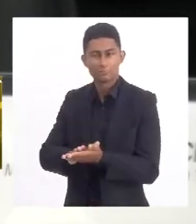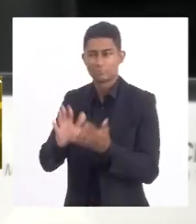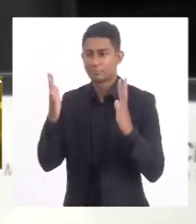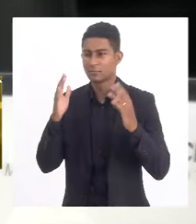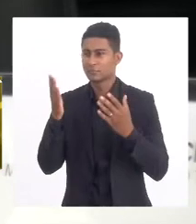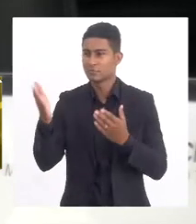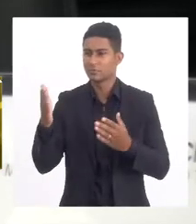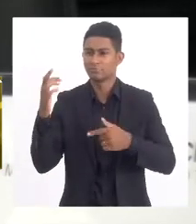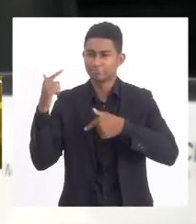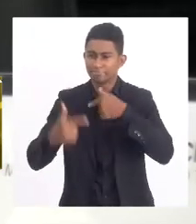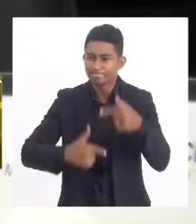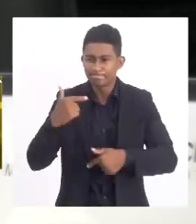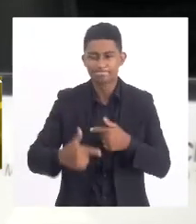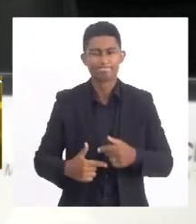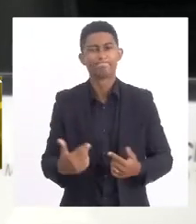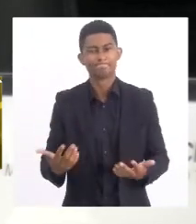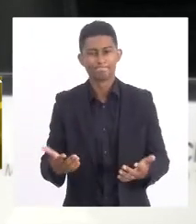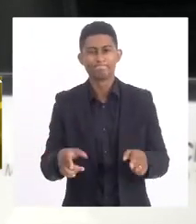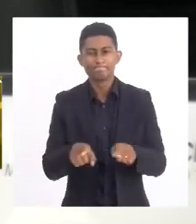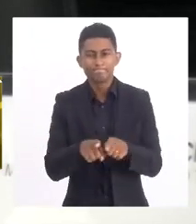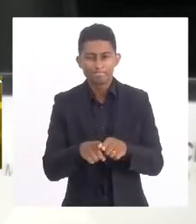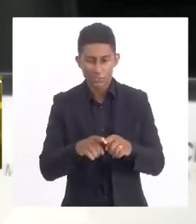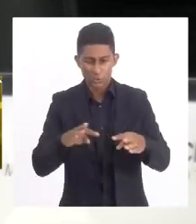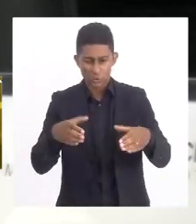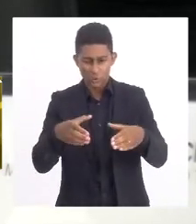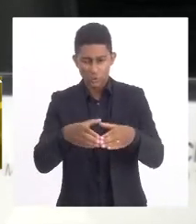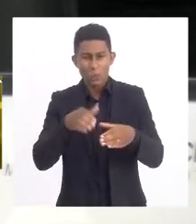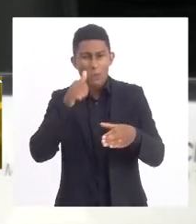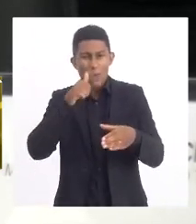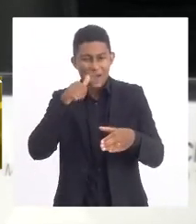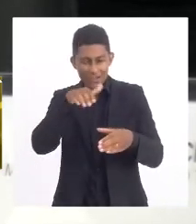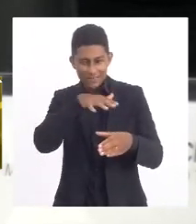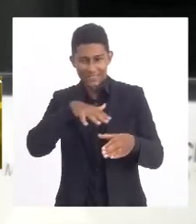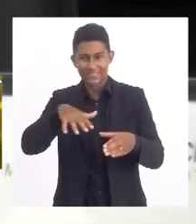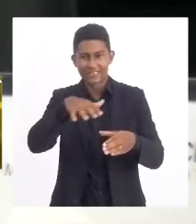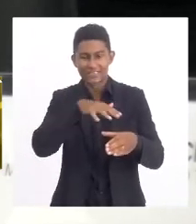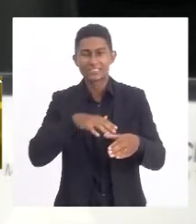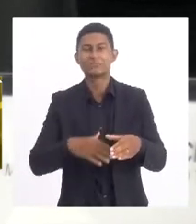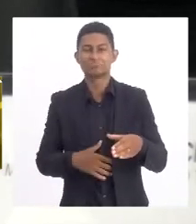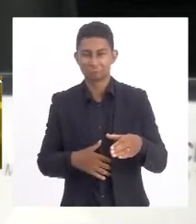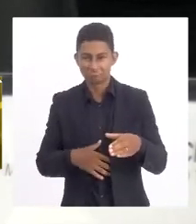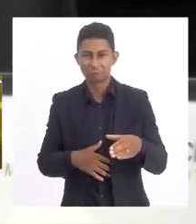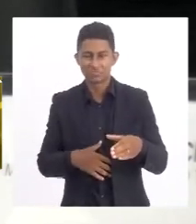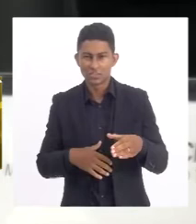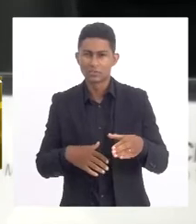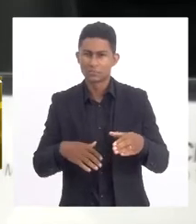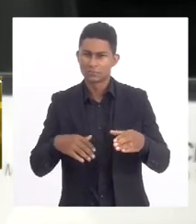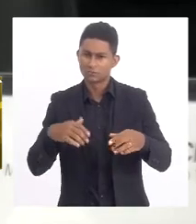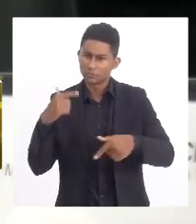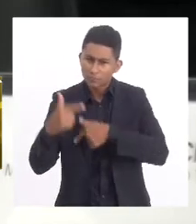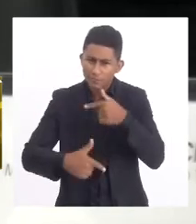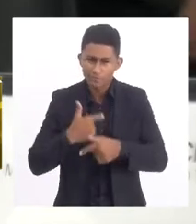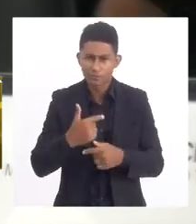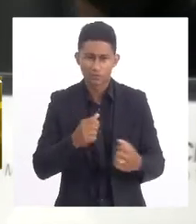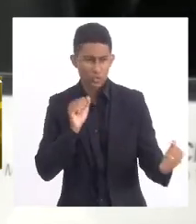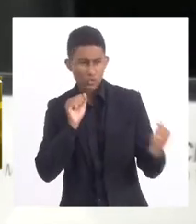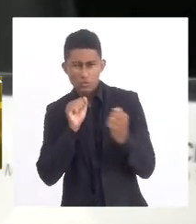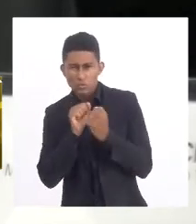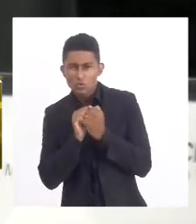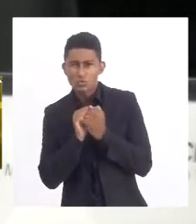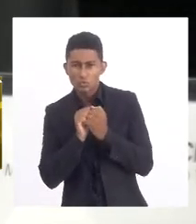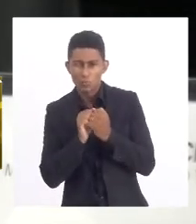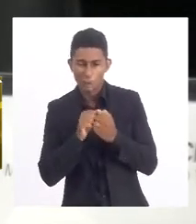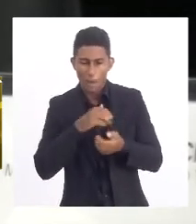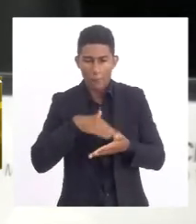o trabalho que vocês as meninas da comissão é que são muito ativas Presidente tem feito junto conosco da secretaria nos